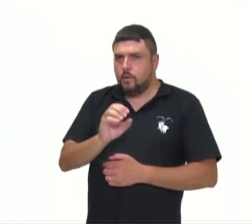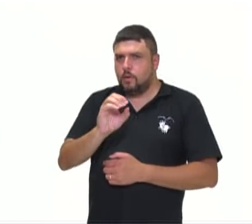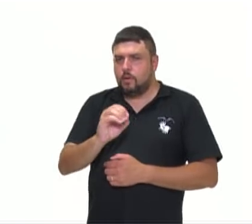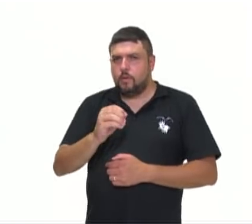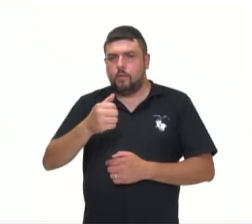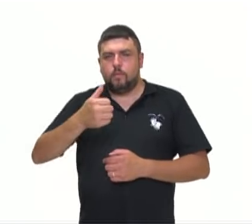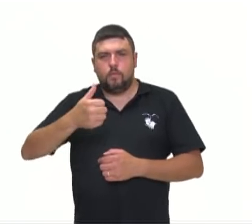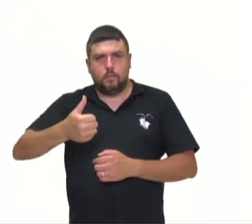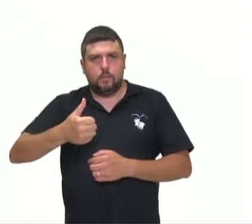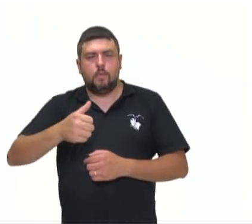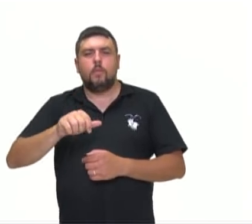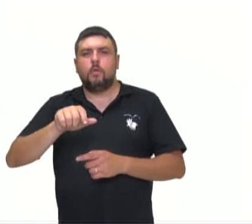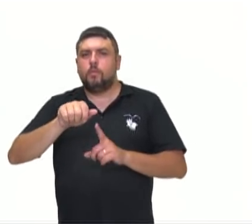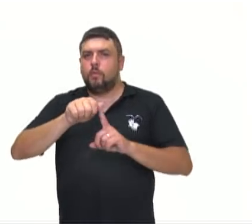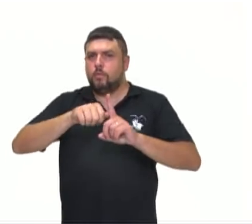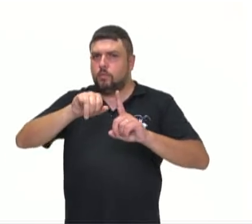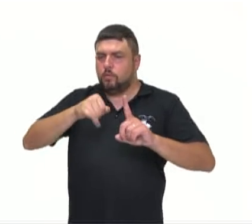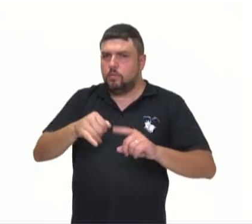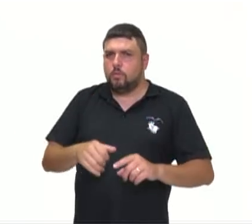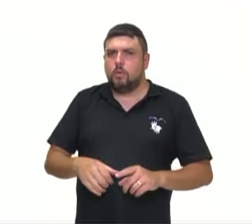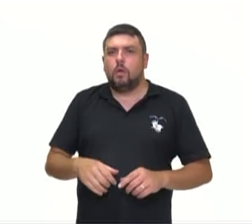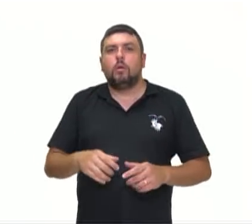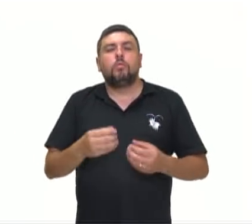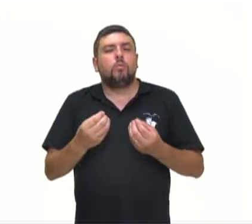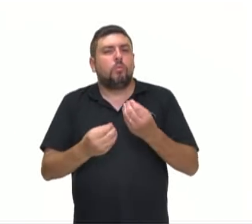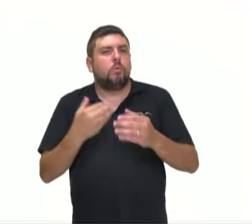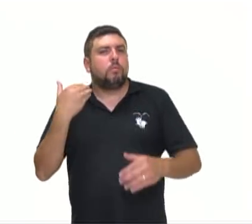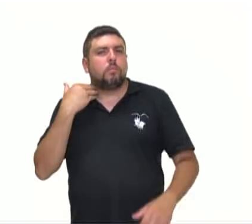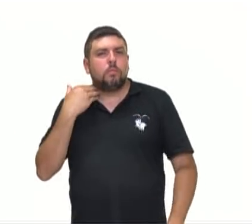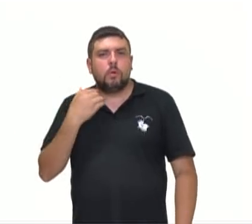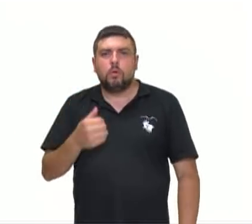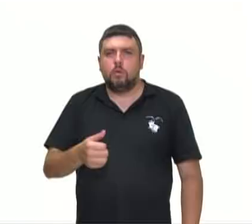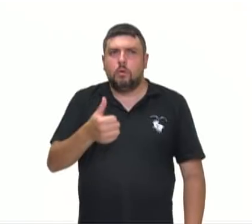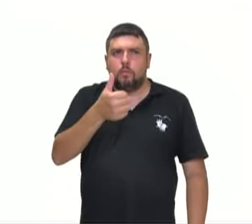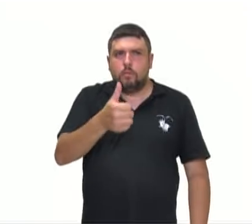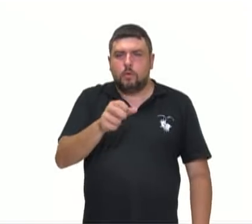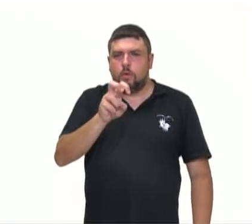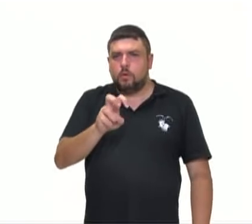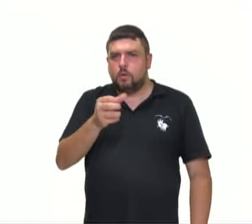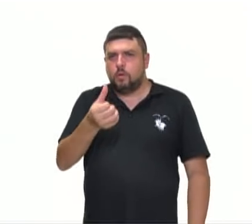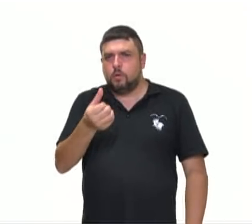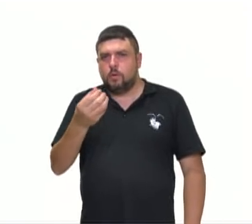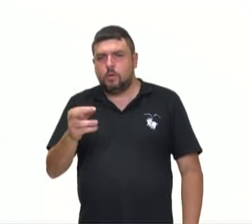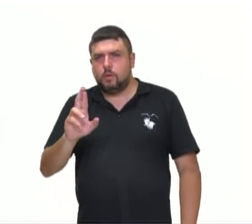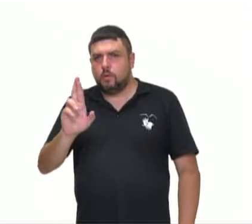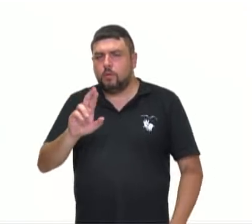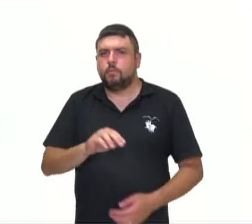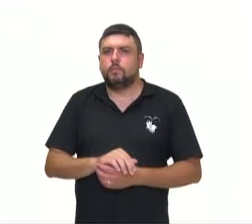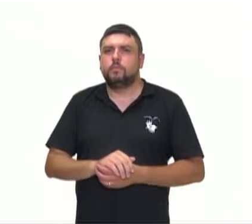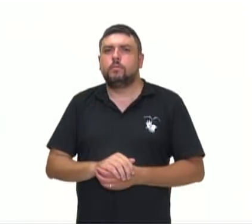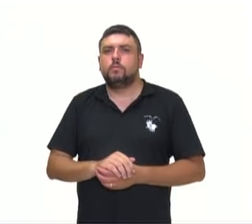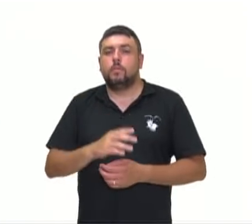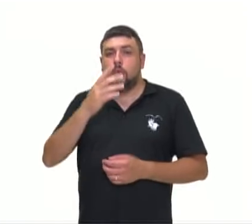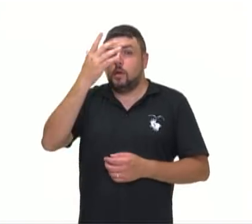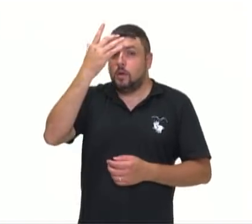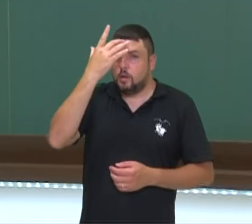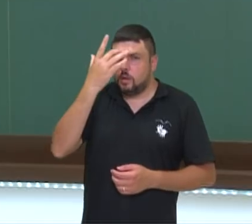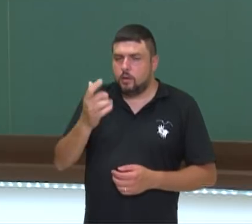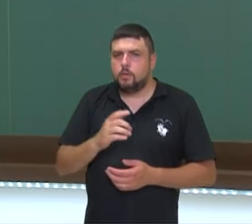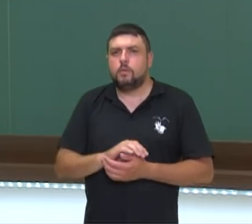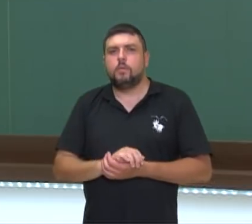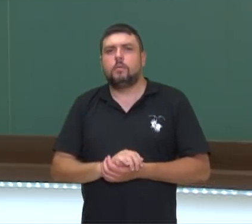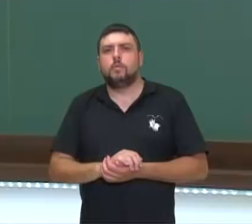era de R$ 1.560. Nos 3 dias seguintes, ela efetuou essas operações. No dia